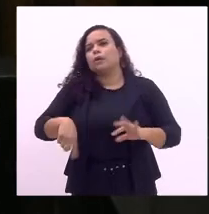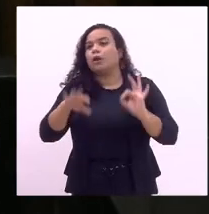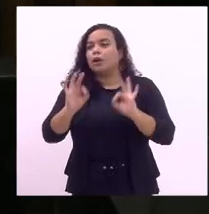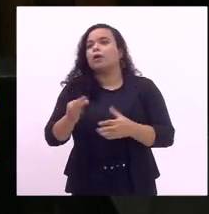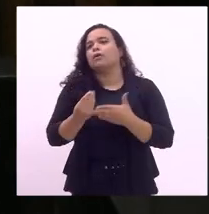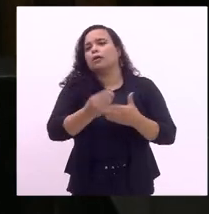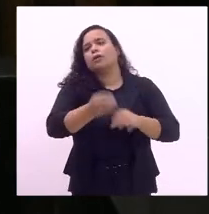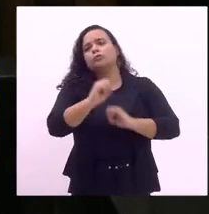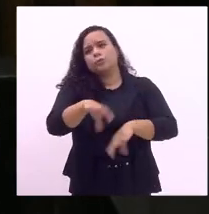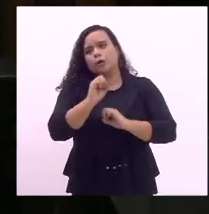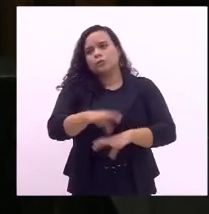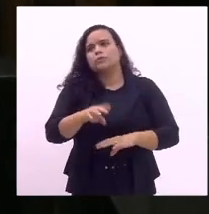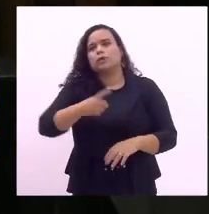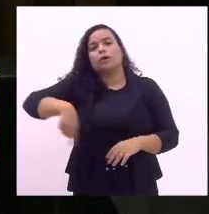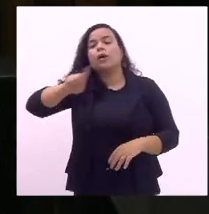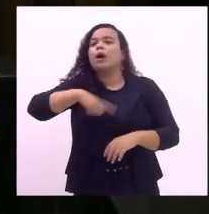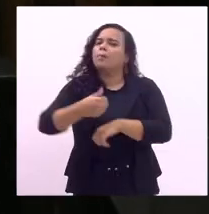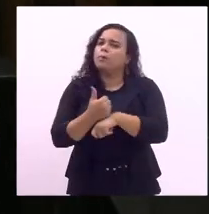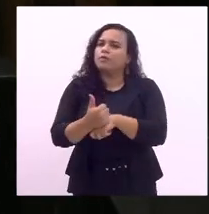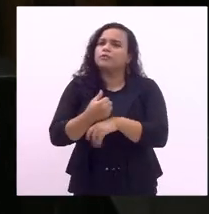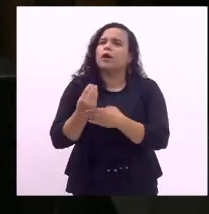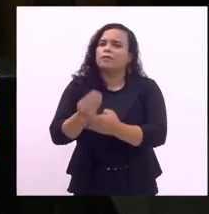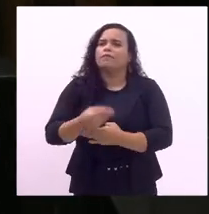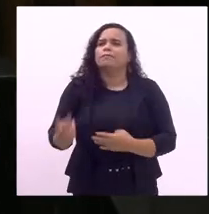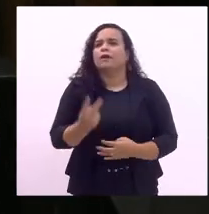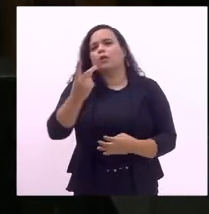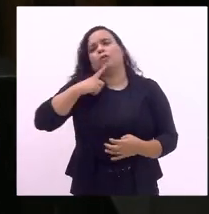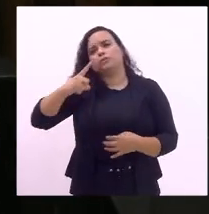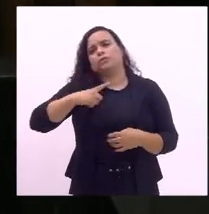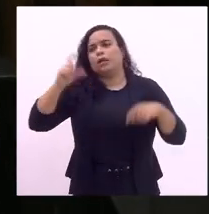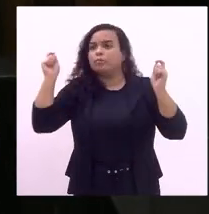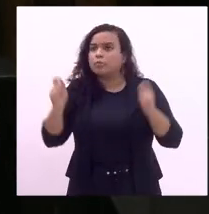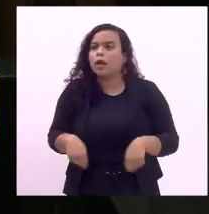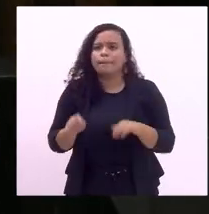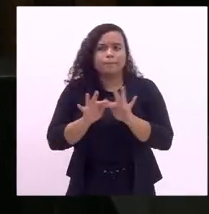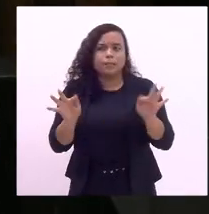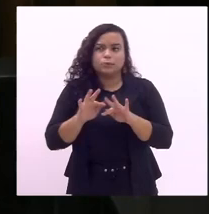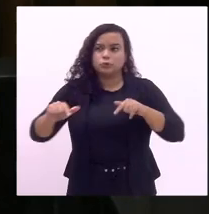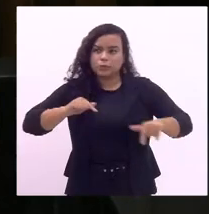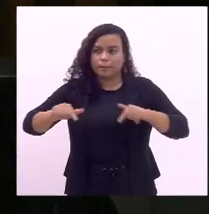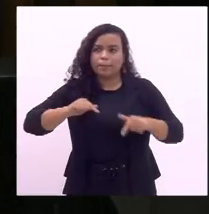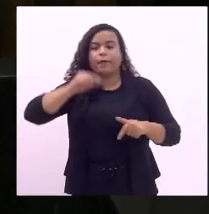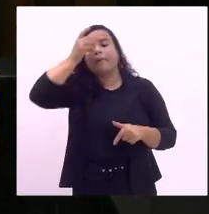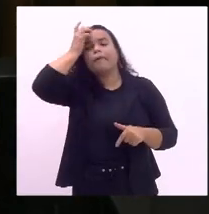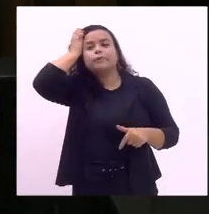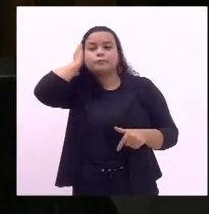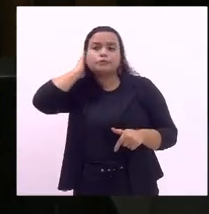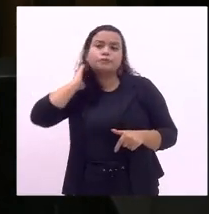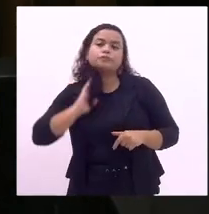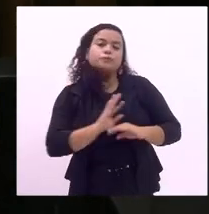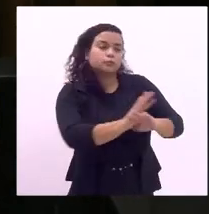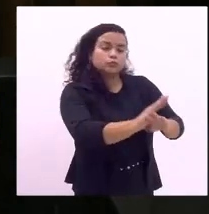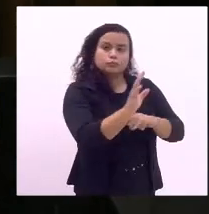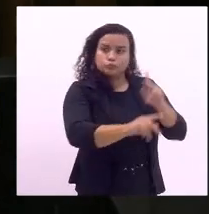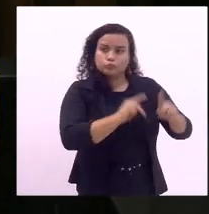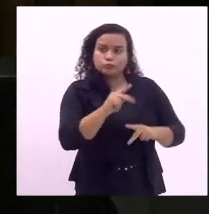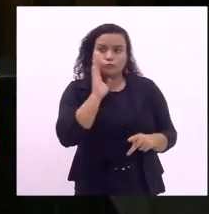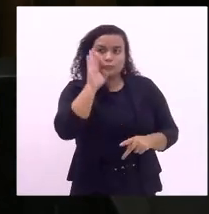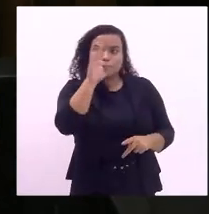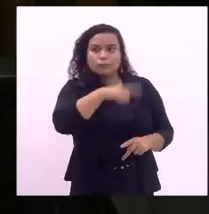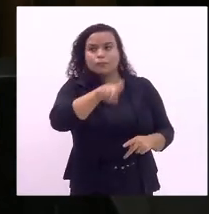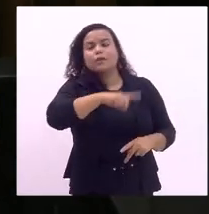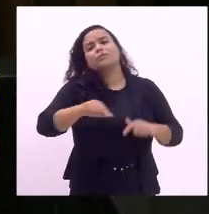para garantir que os profissionais sejam valorizados, tenham condições mínimas de trabalho para garantir à população, especialmente a